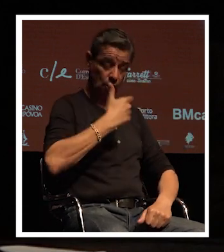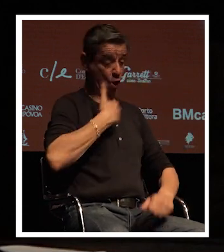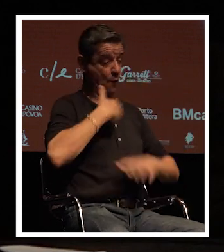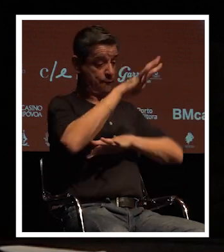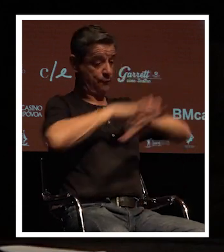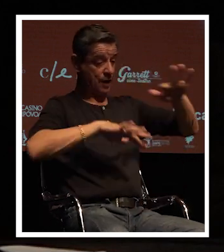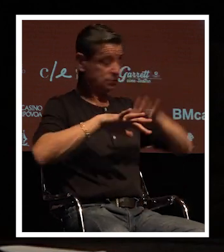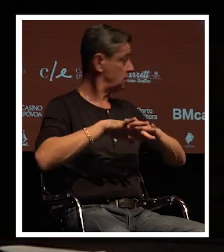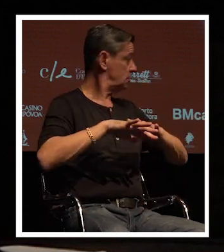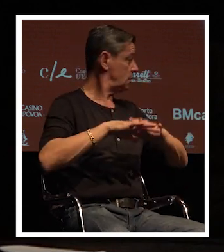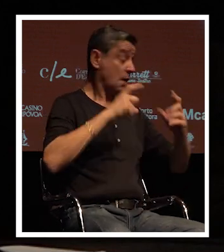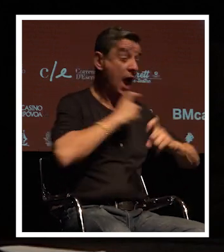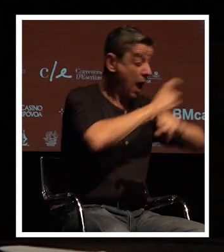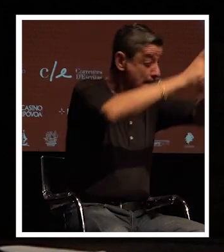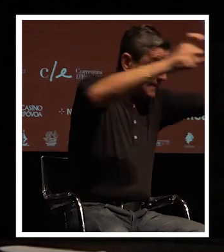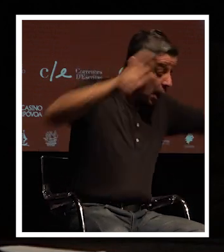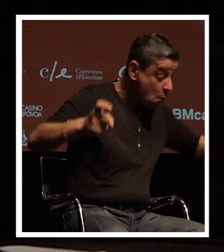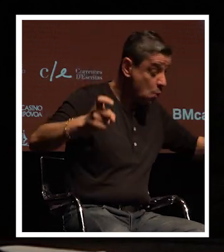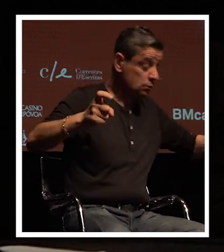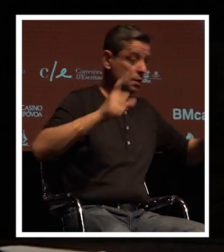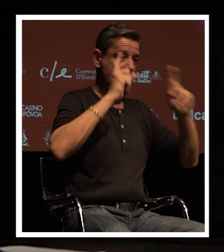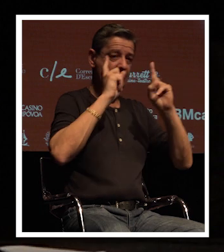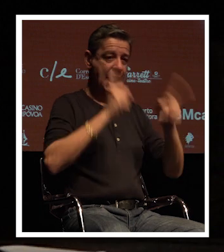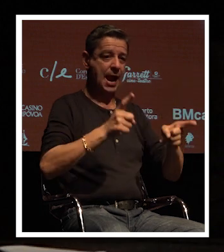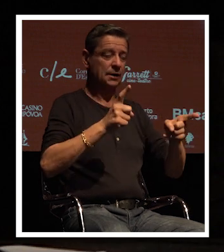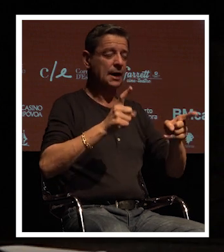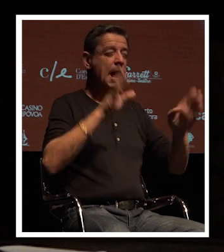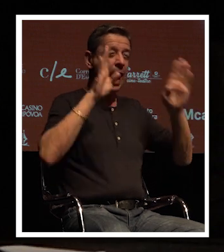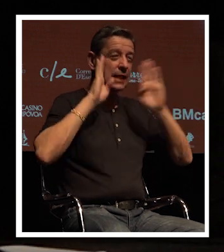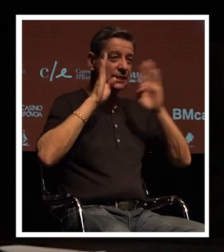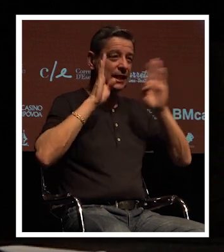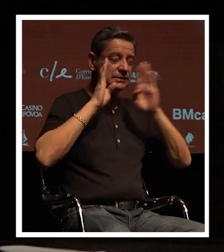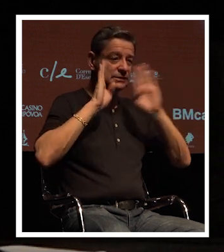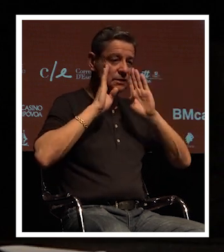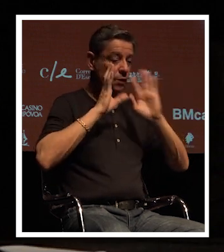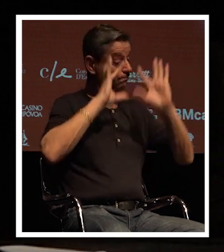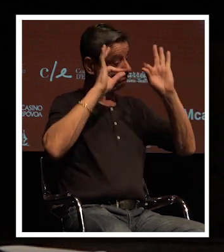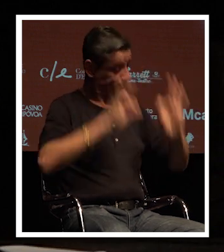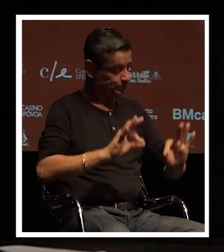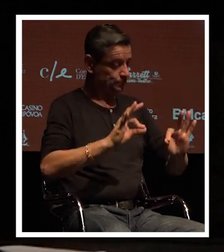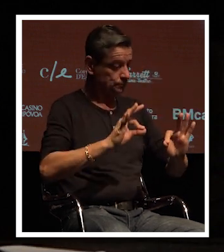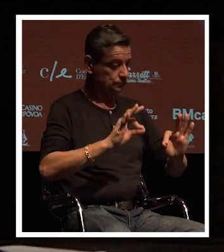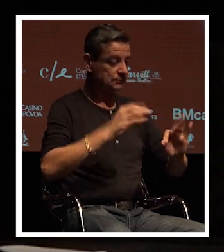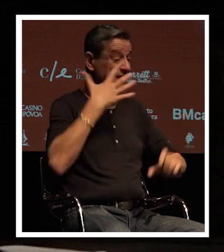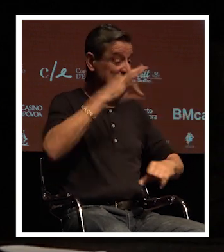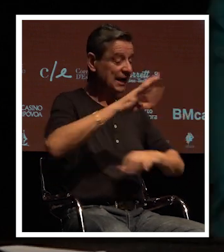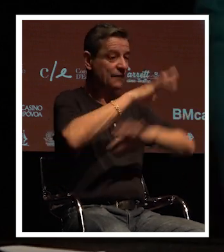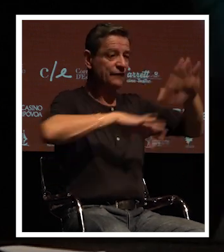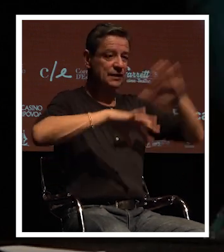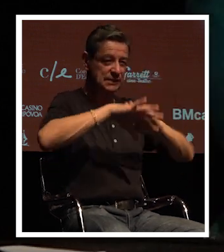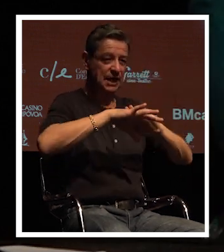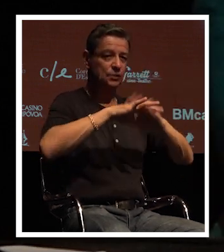faço um um apelo em relação à à atenção que temos que ter com o Spotify que está a tentar fazer uma coisa nos